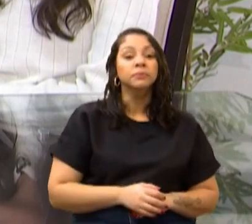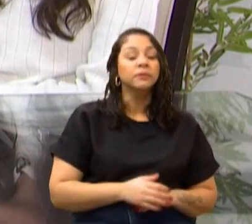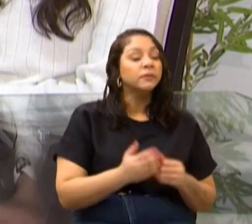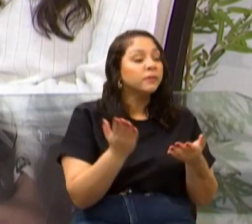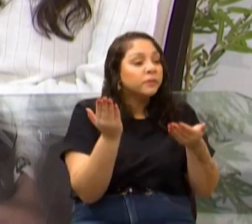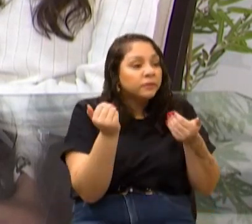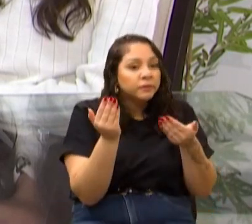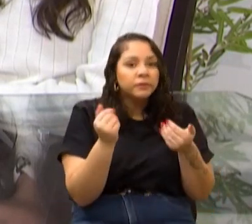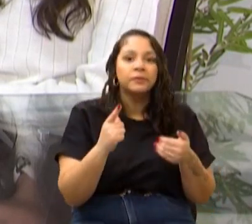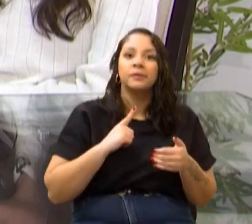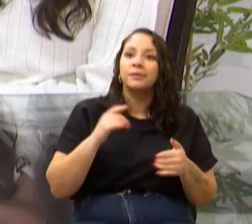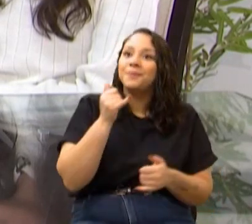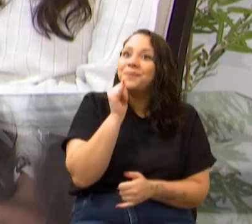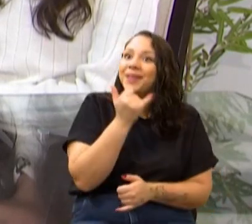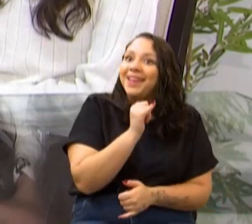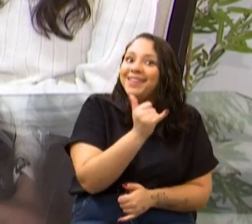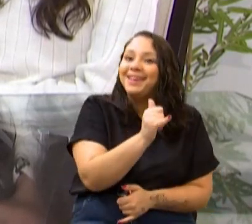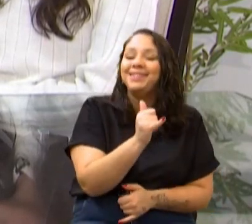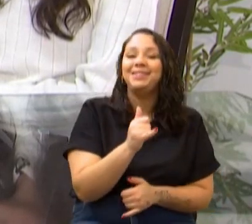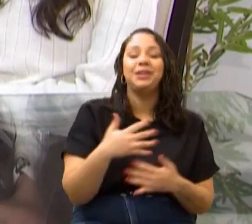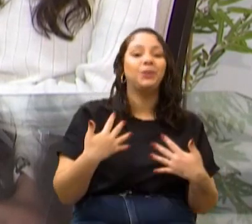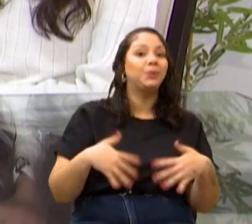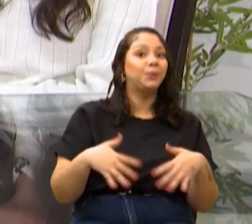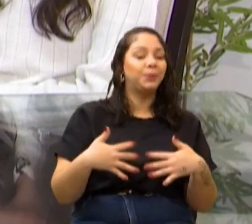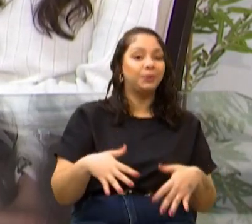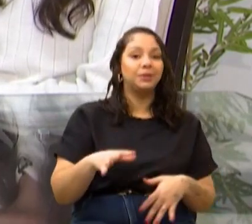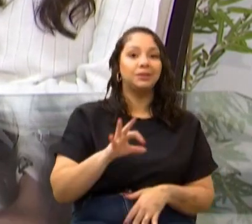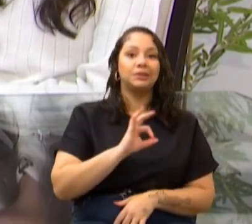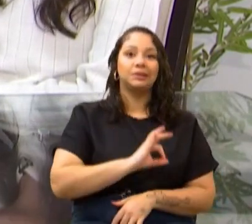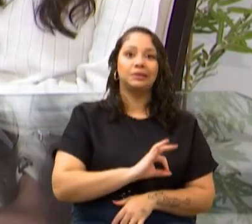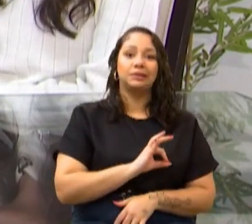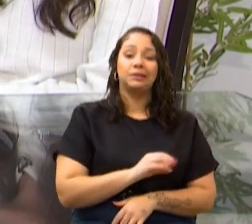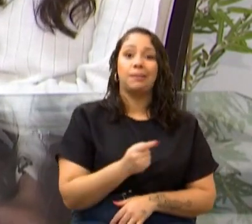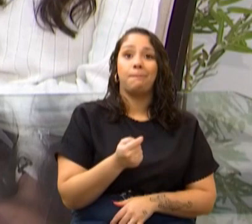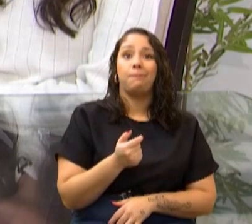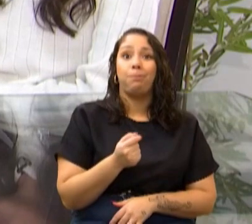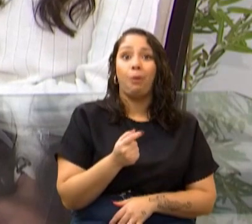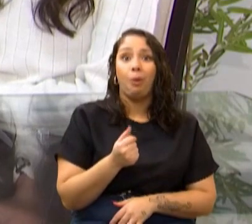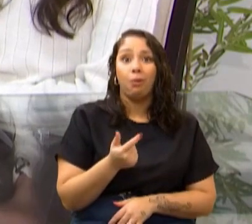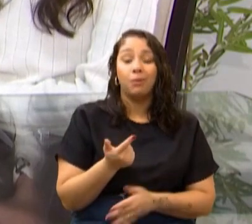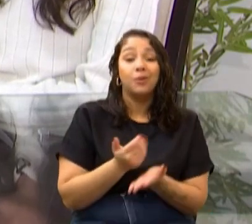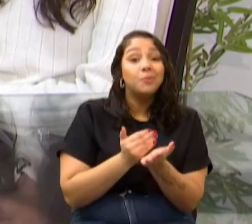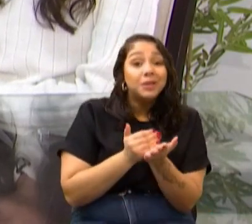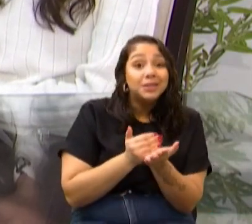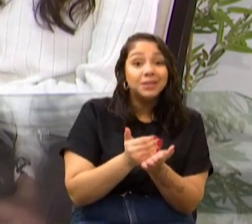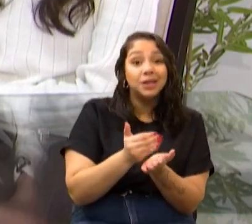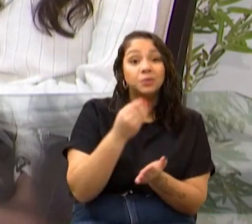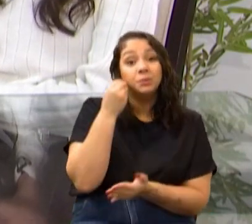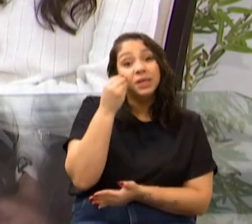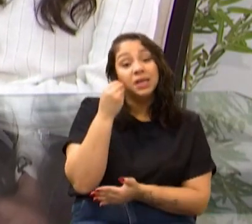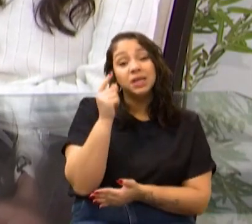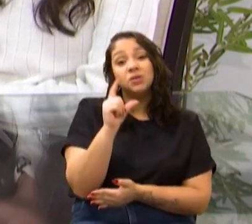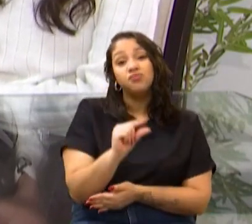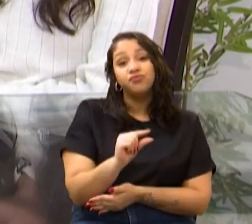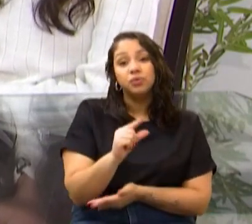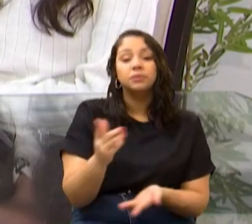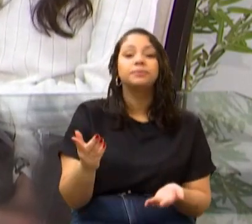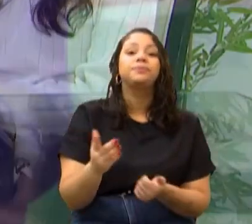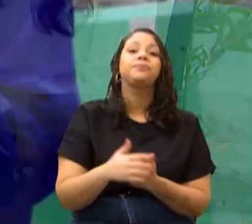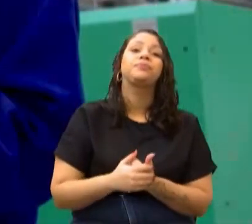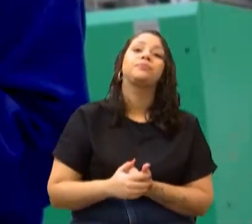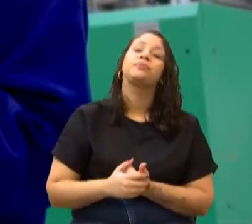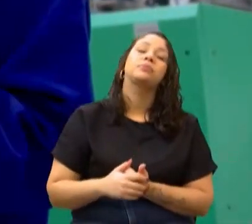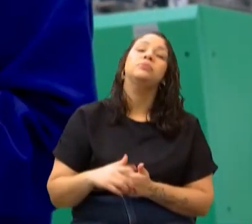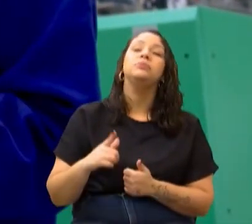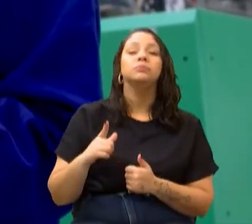fases. O jovem ele tem muita energia e ele recebe pouco dinheiro. Ele está começando, ele tem menos